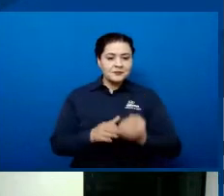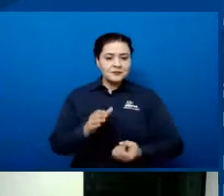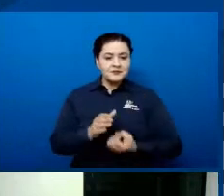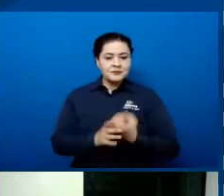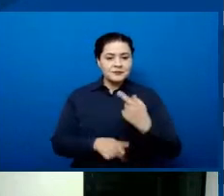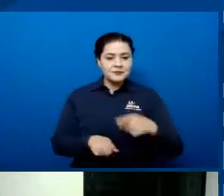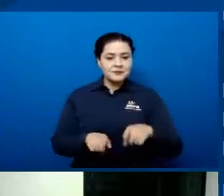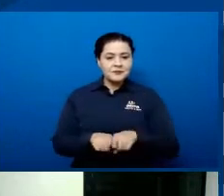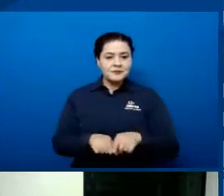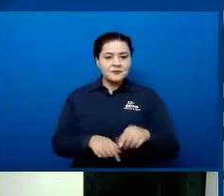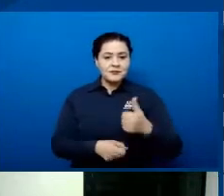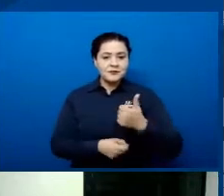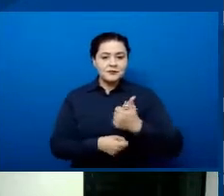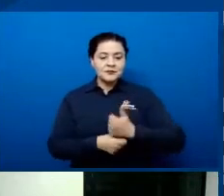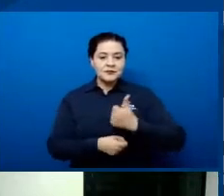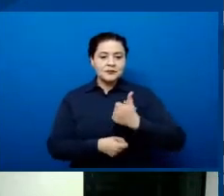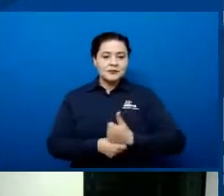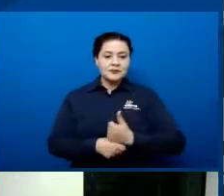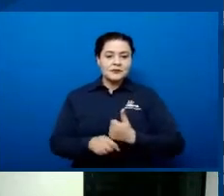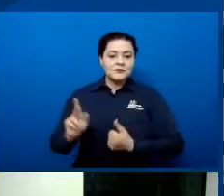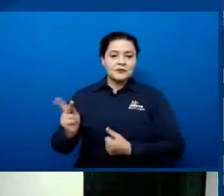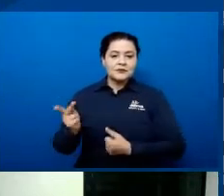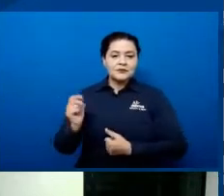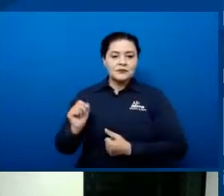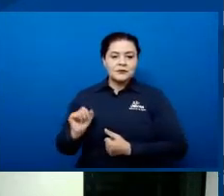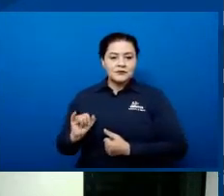RaiBR. A RaiBR é um estúdio